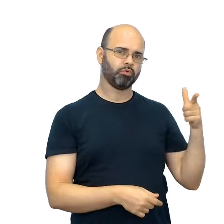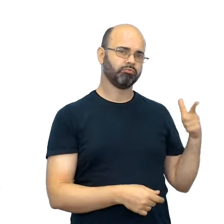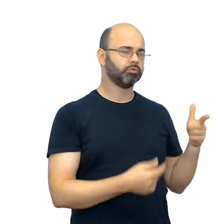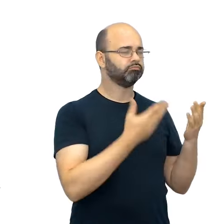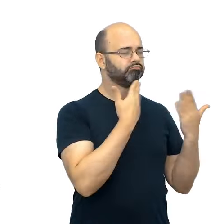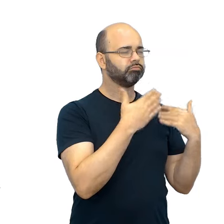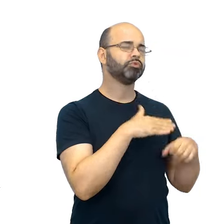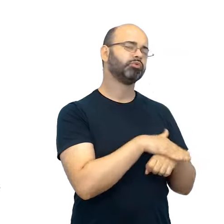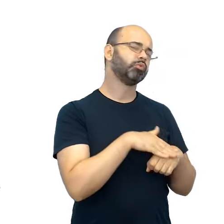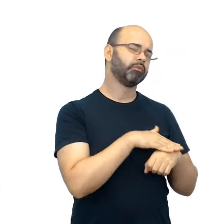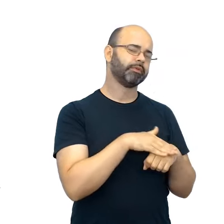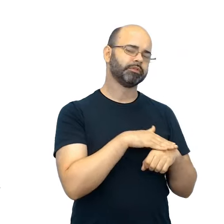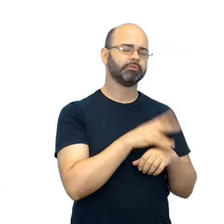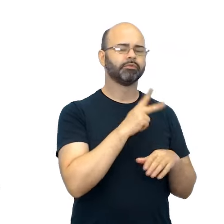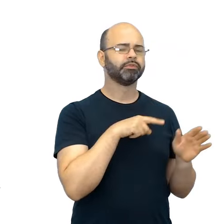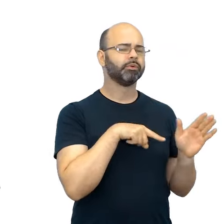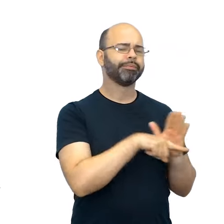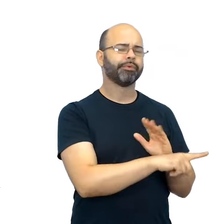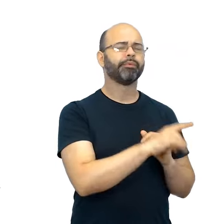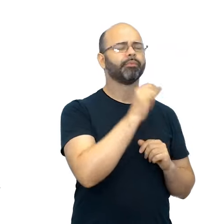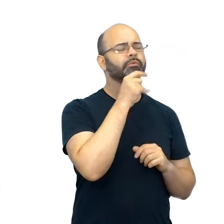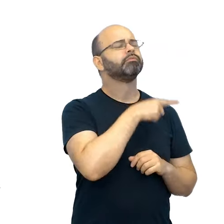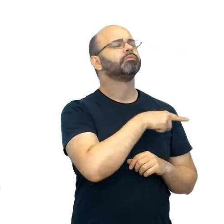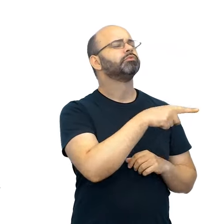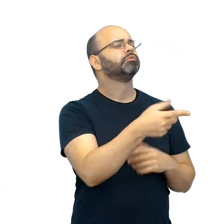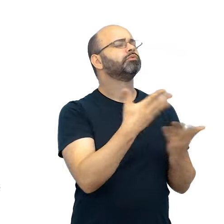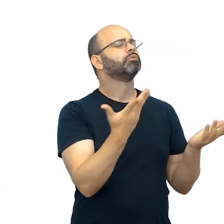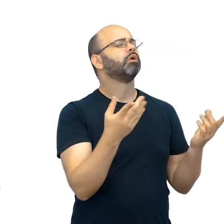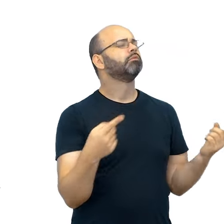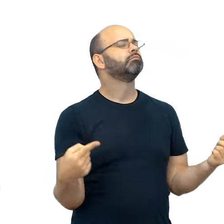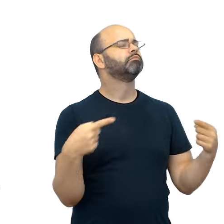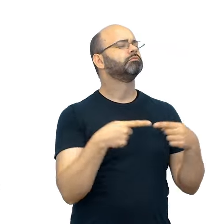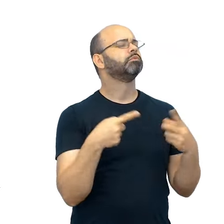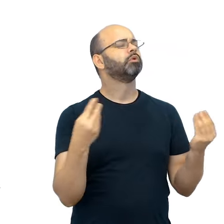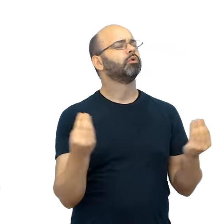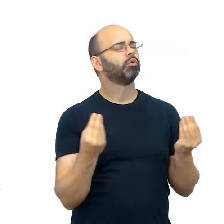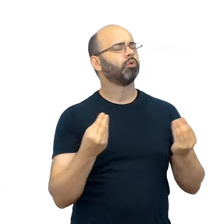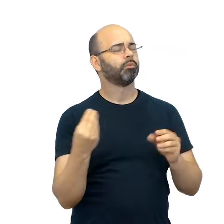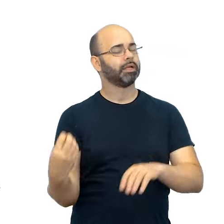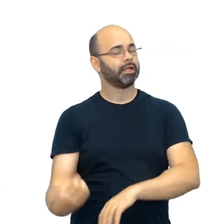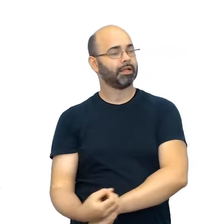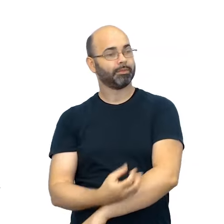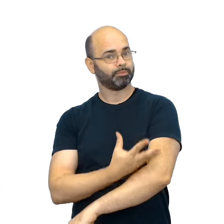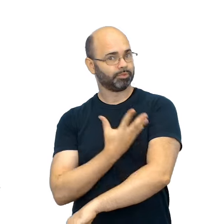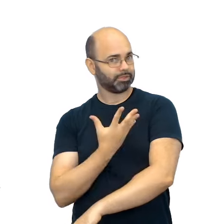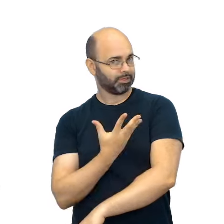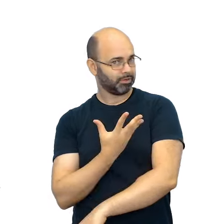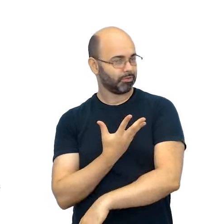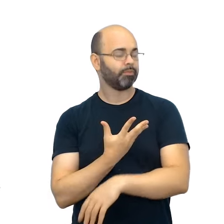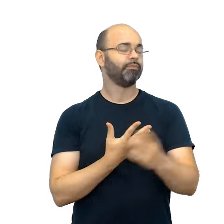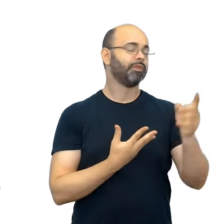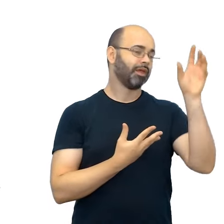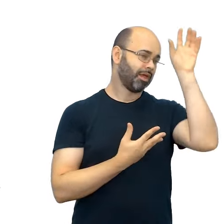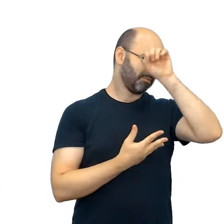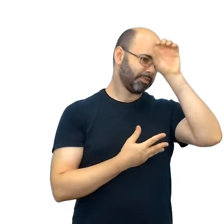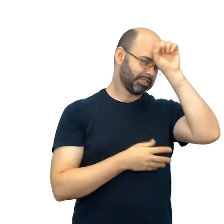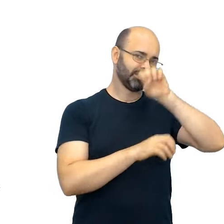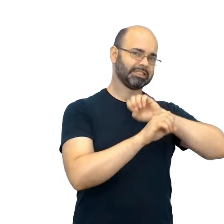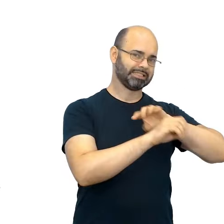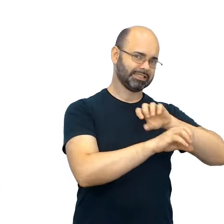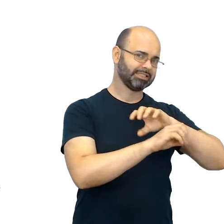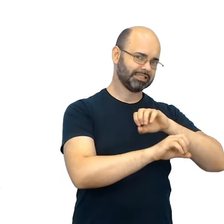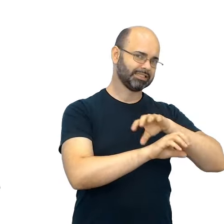perguntando ao professor, né, professor, para você, qual a relação entre as emoções e o processo de ensino e